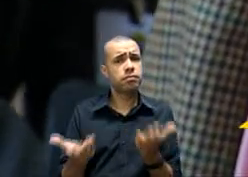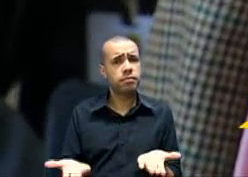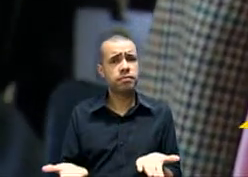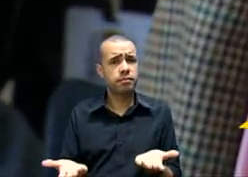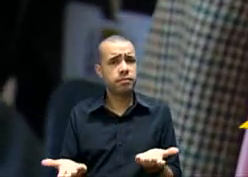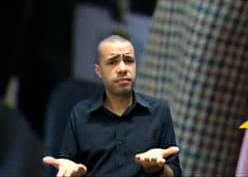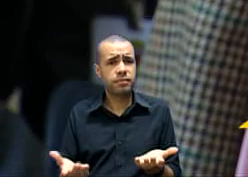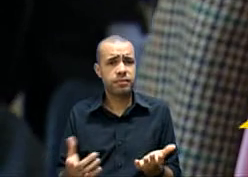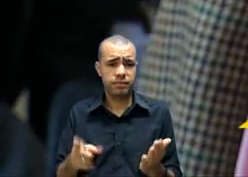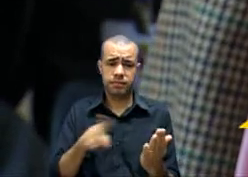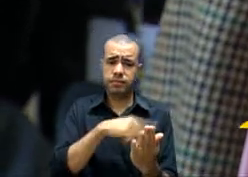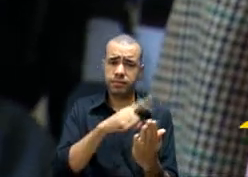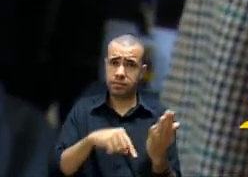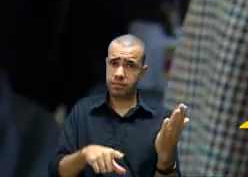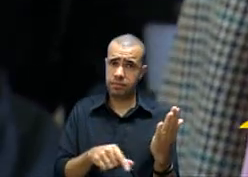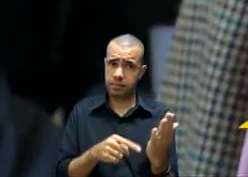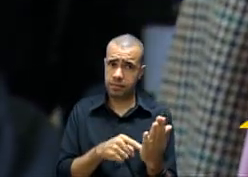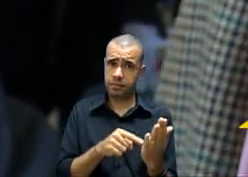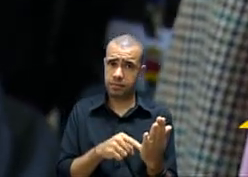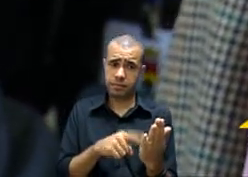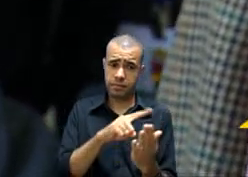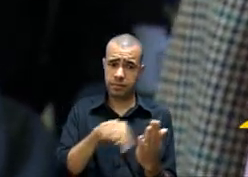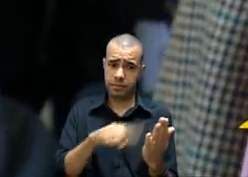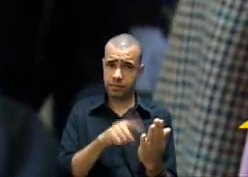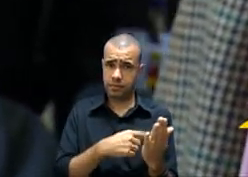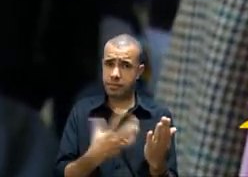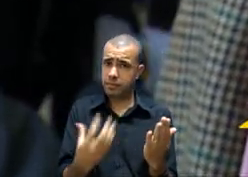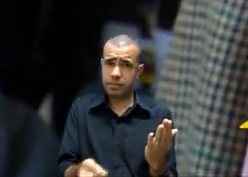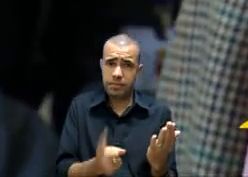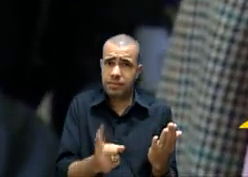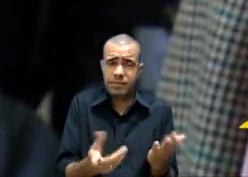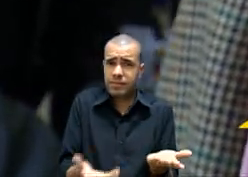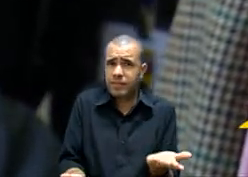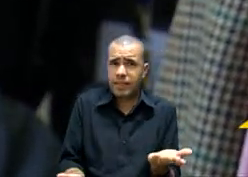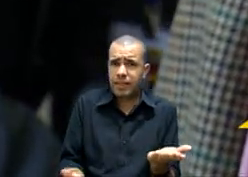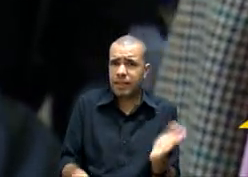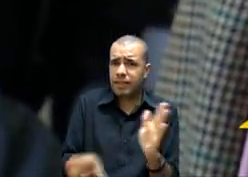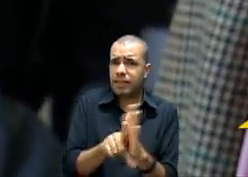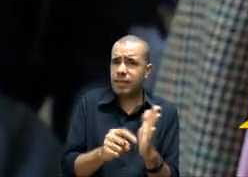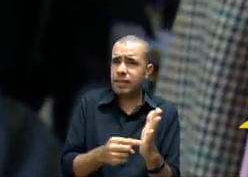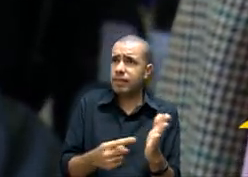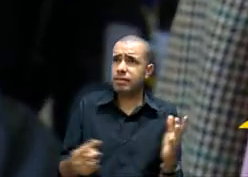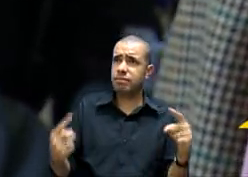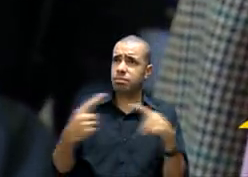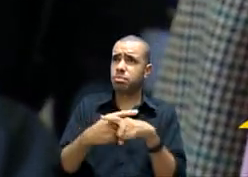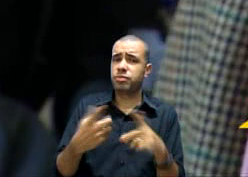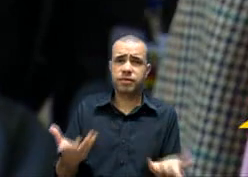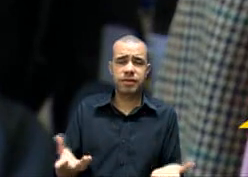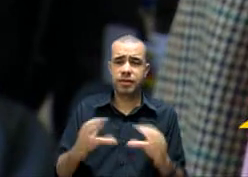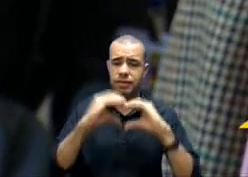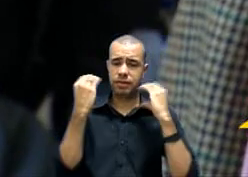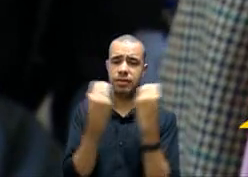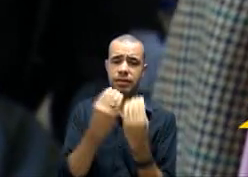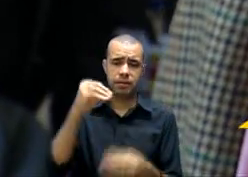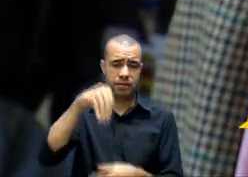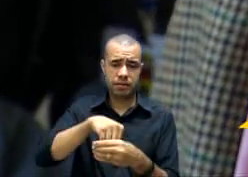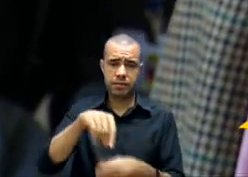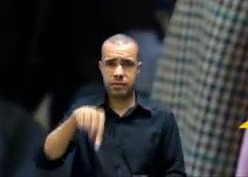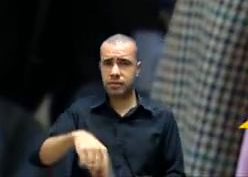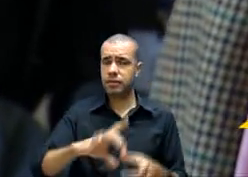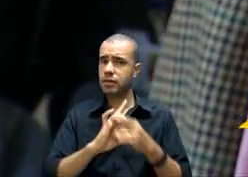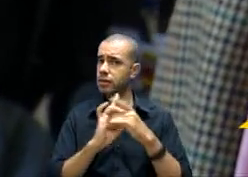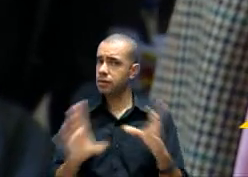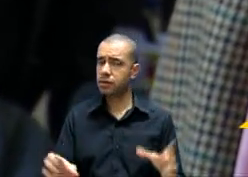hoje, rejeitando esse veto, que, como Vossa Excelência colocou, não tem embasamento legal para que nós não pudéssemos fazer uma lei como essa, é uma